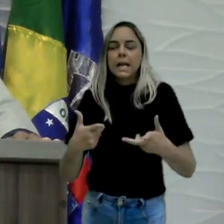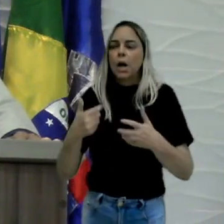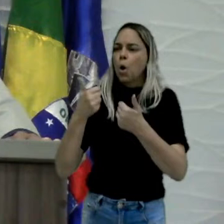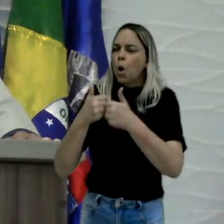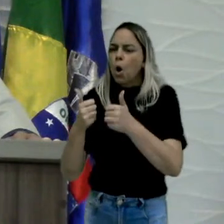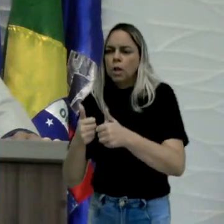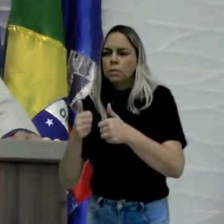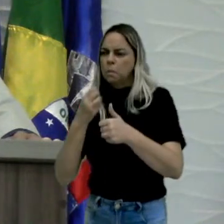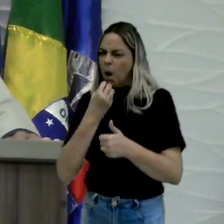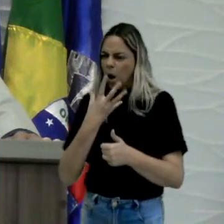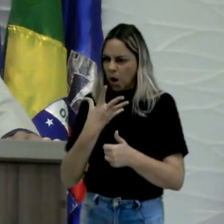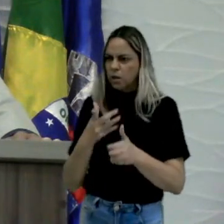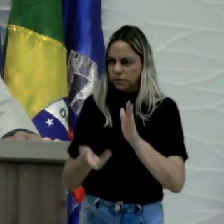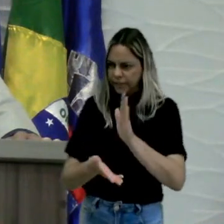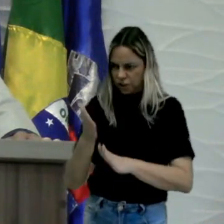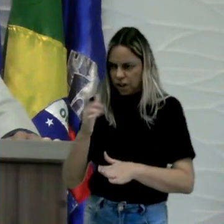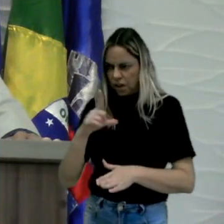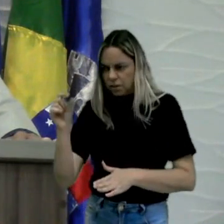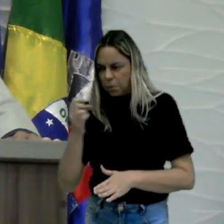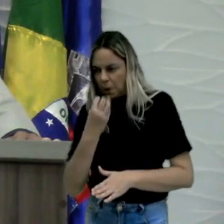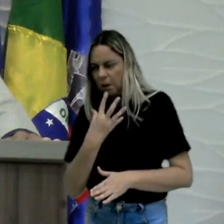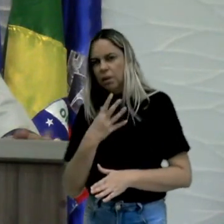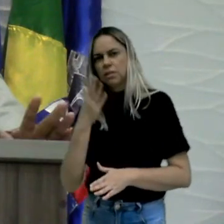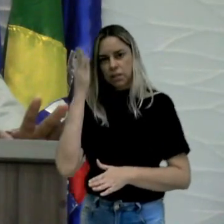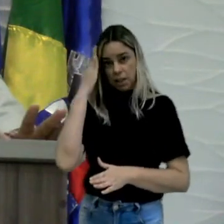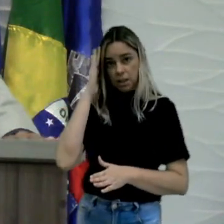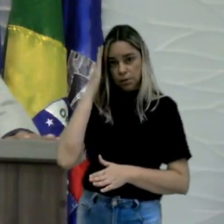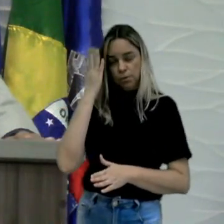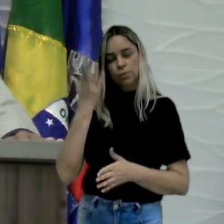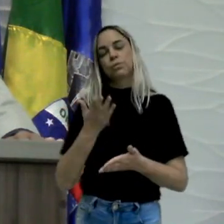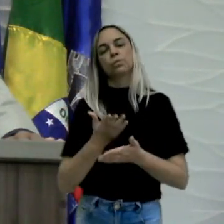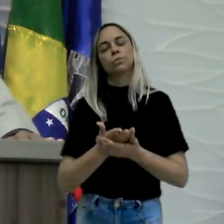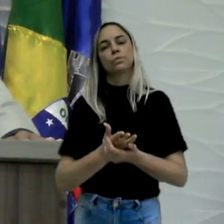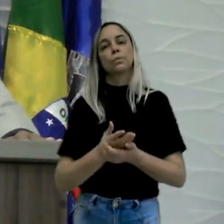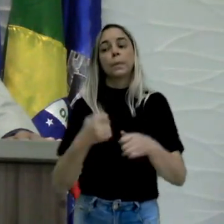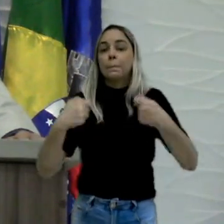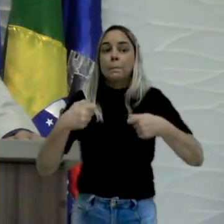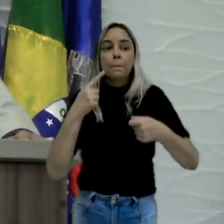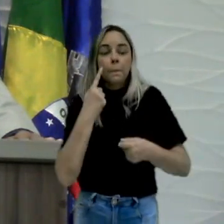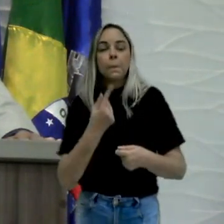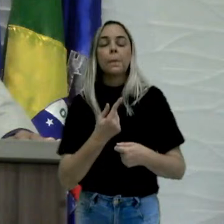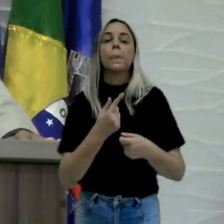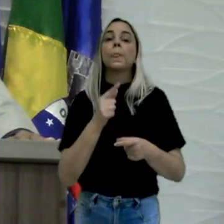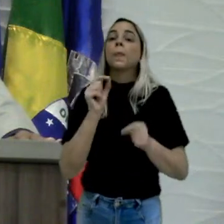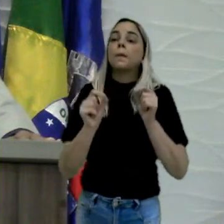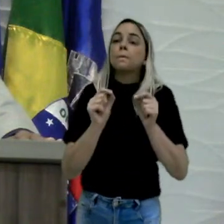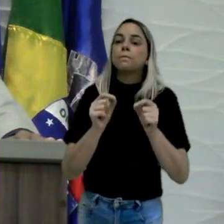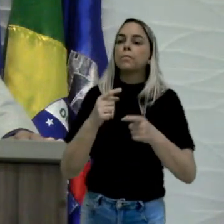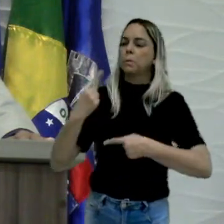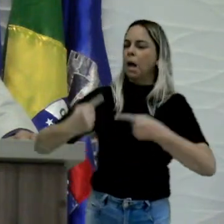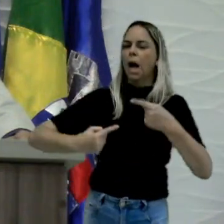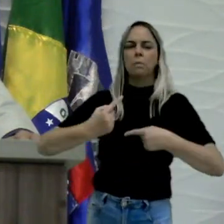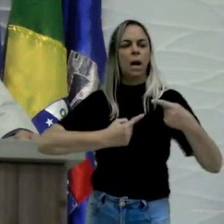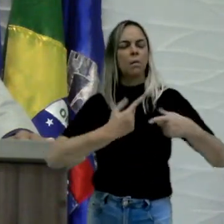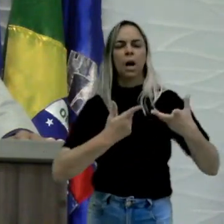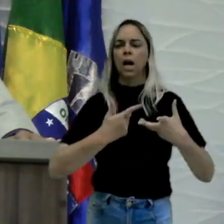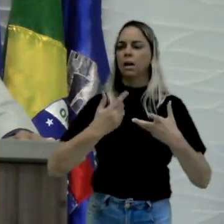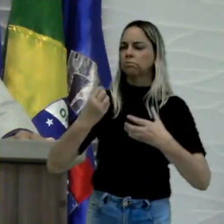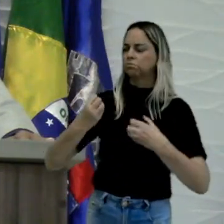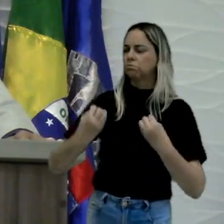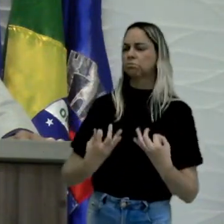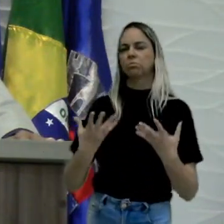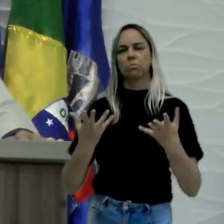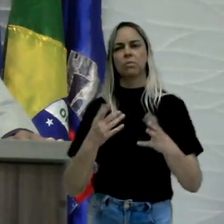estão bons para viajar. Está entendendo? Tem que ver isso aqui. Não adianta você chegar aqui e ficar discutindo. Deputada Raquel, esqueceu o